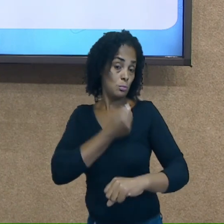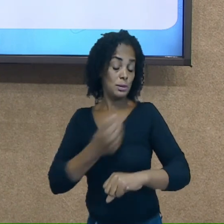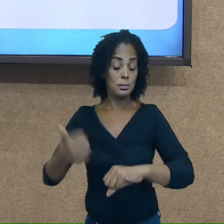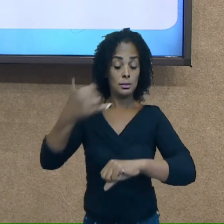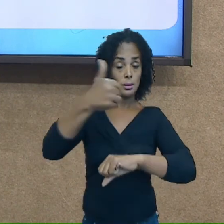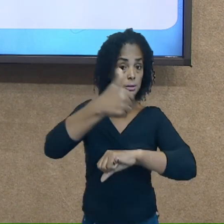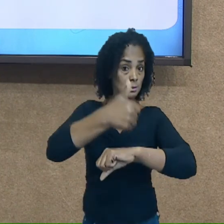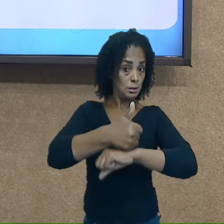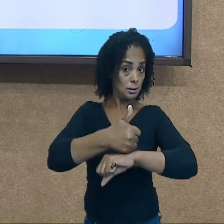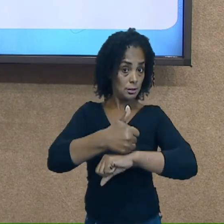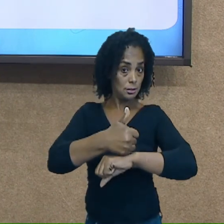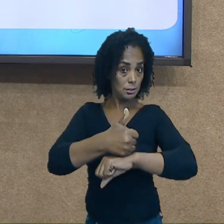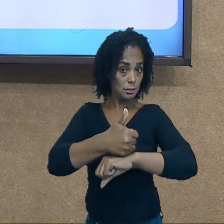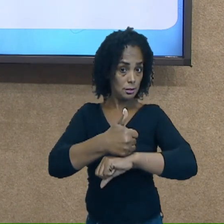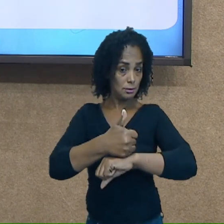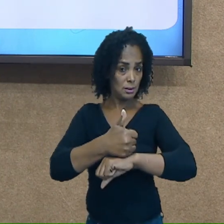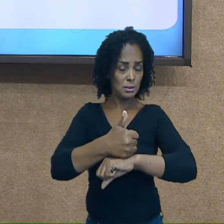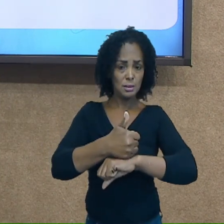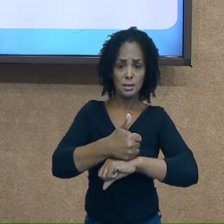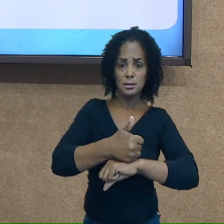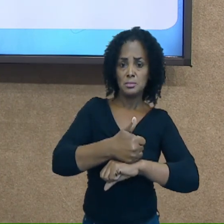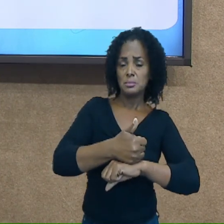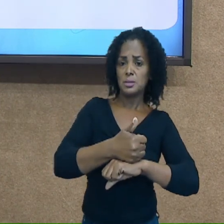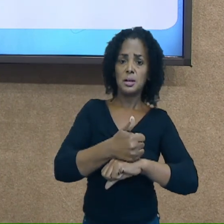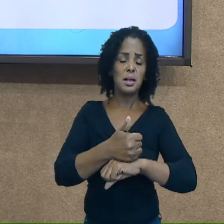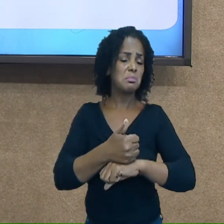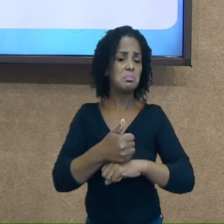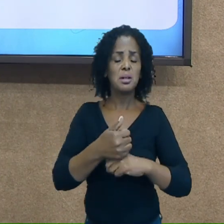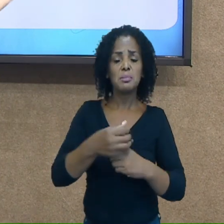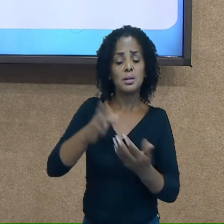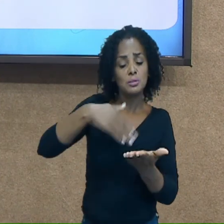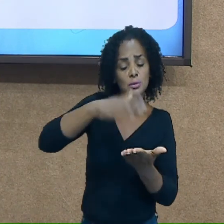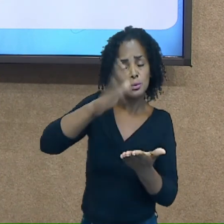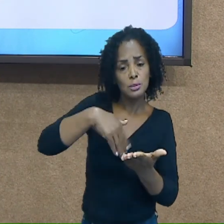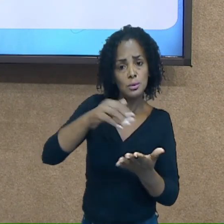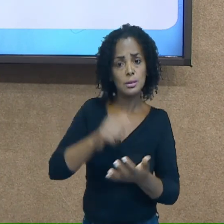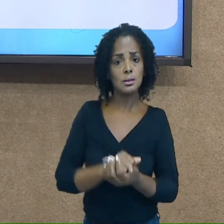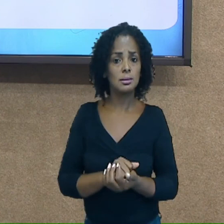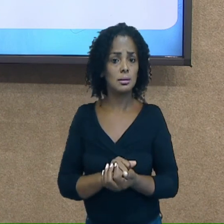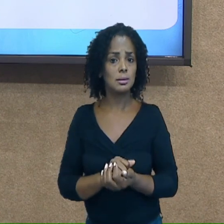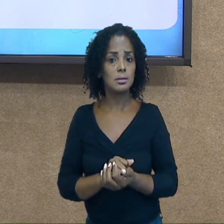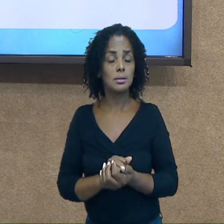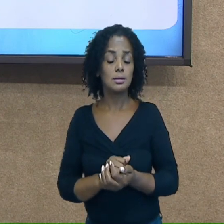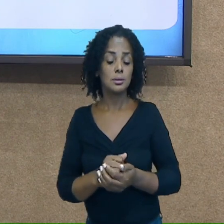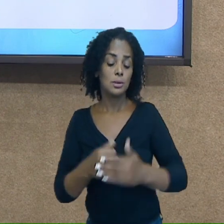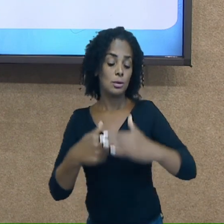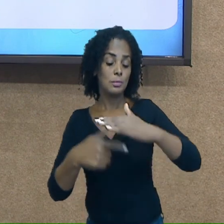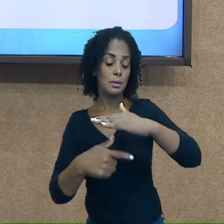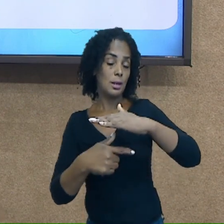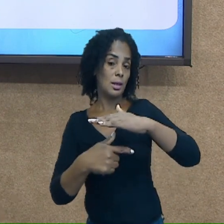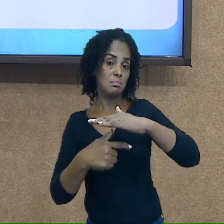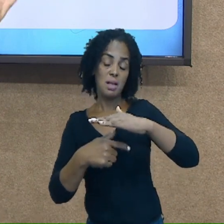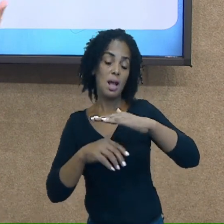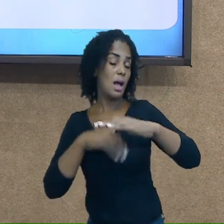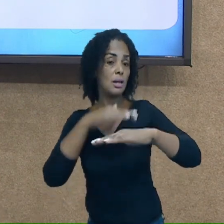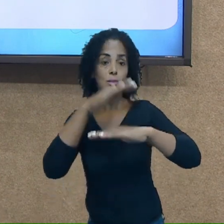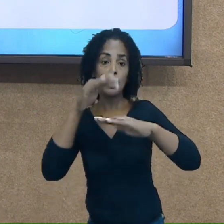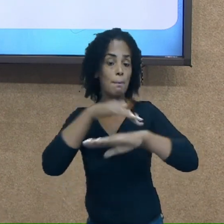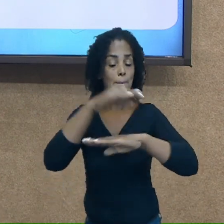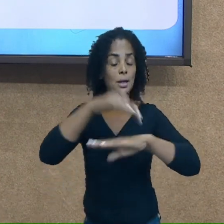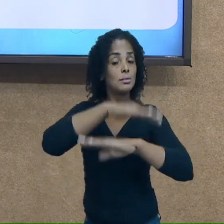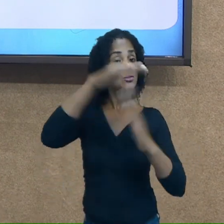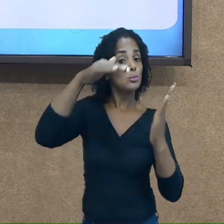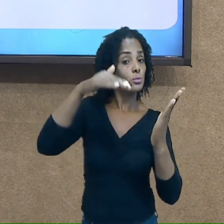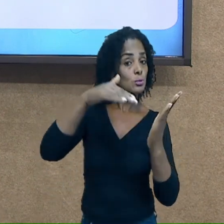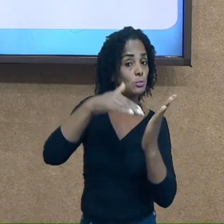nós vamos representar ali a parte colorida, no caso dessa atividade, e o denominador, a parte do